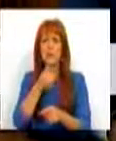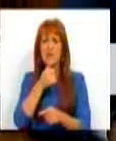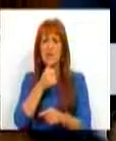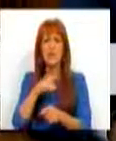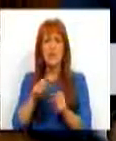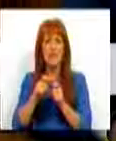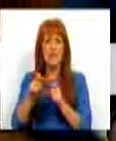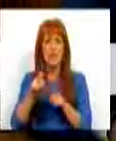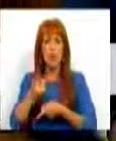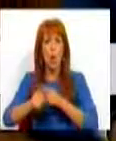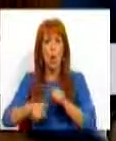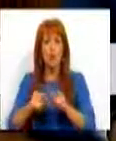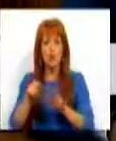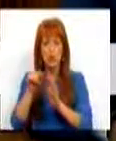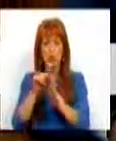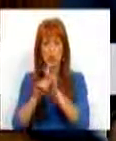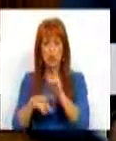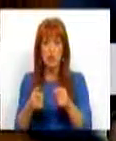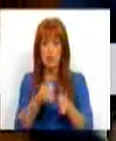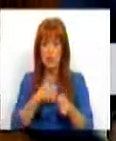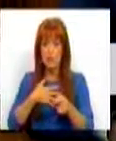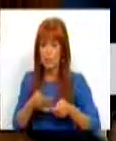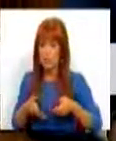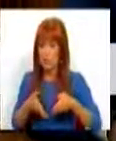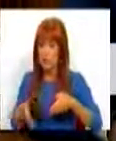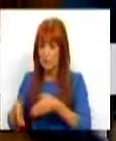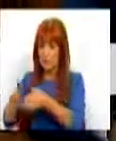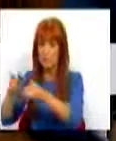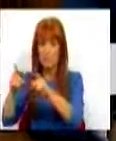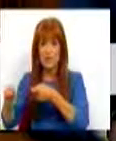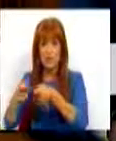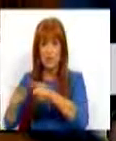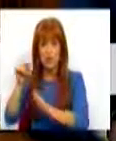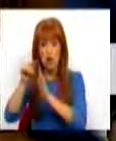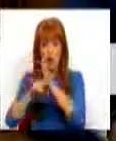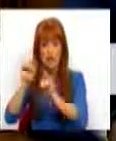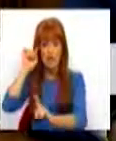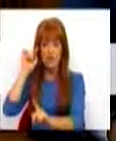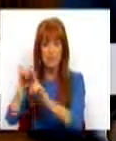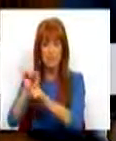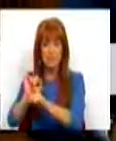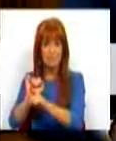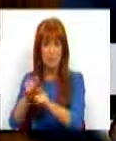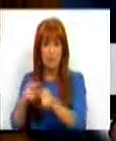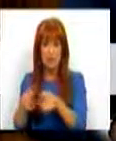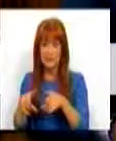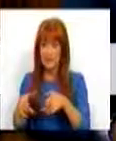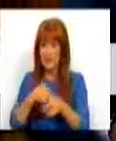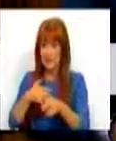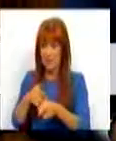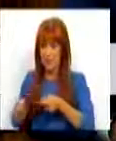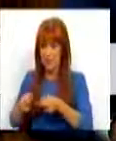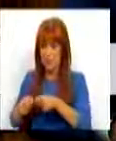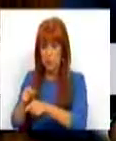não verão cortes tão acentuados como se pode perspectivar?